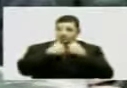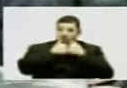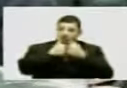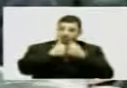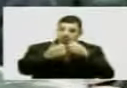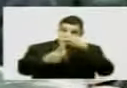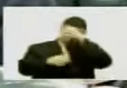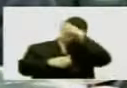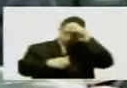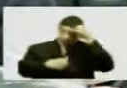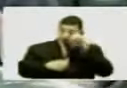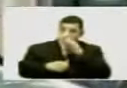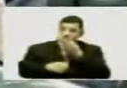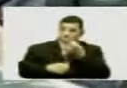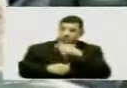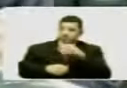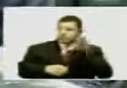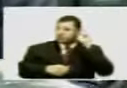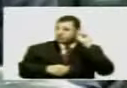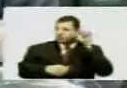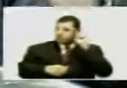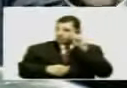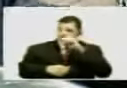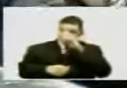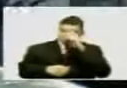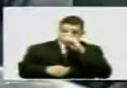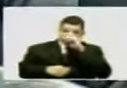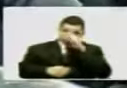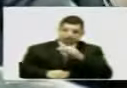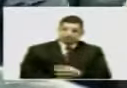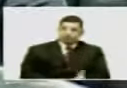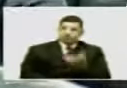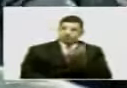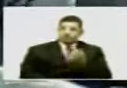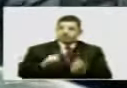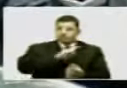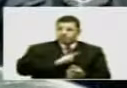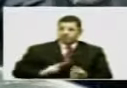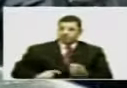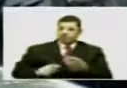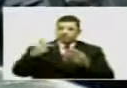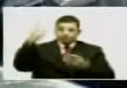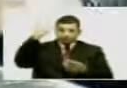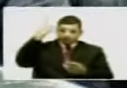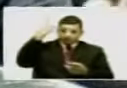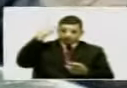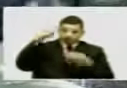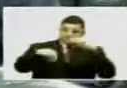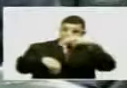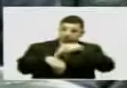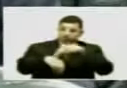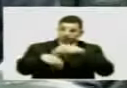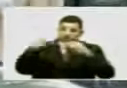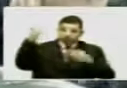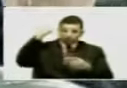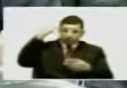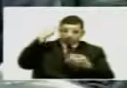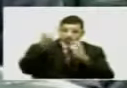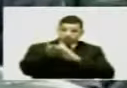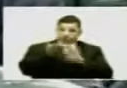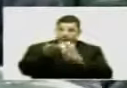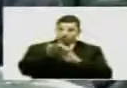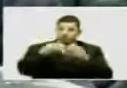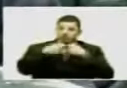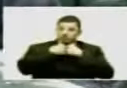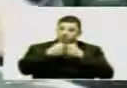da cidade de Manaus. E eu escutei de um gestor do governo de São Paulo, do município de São Paulo, da Secretaria